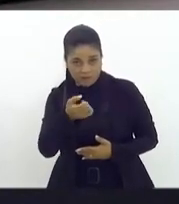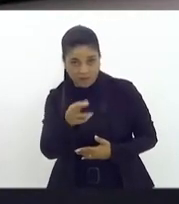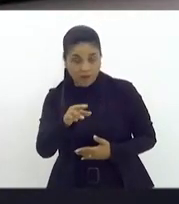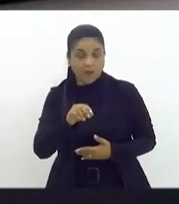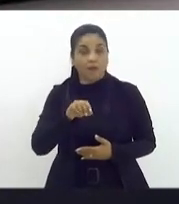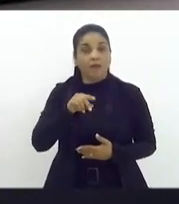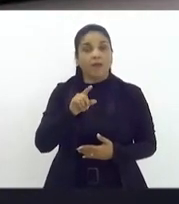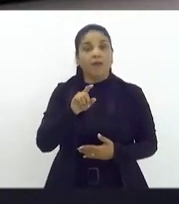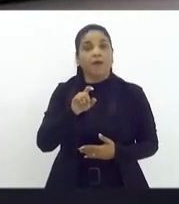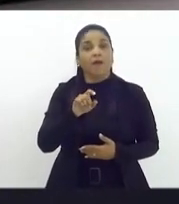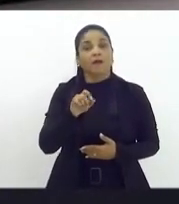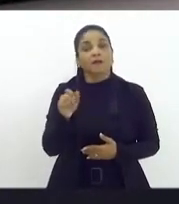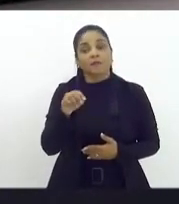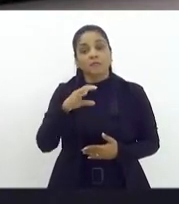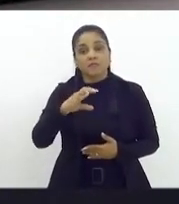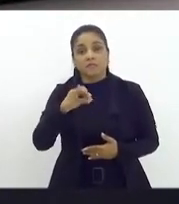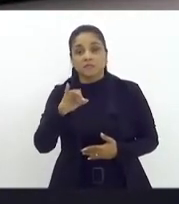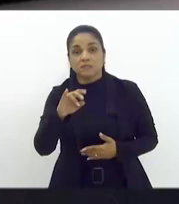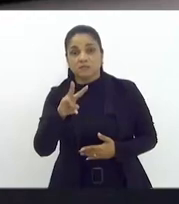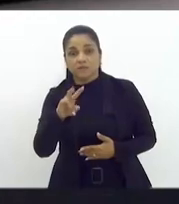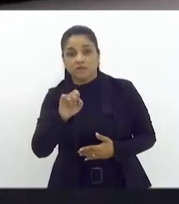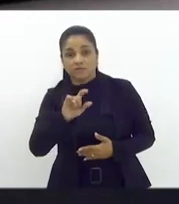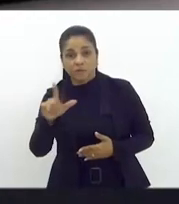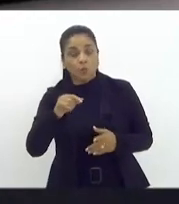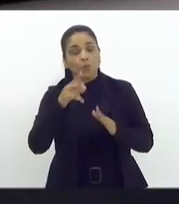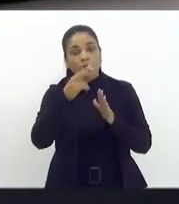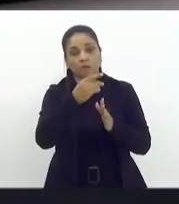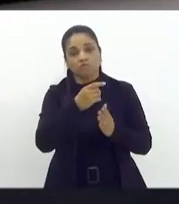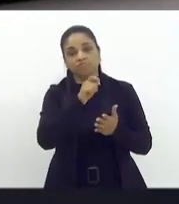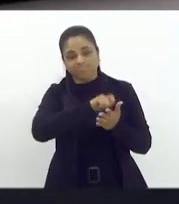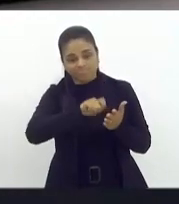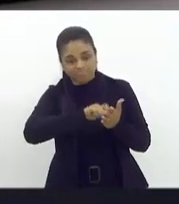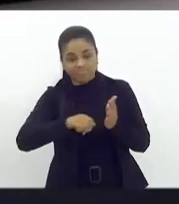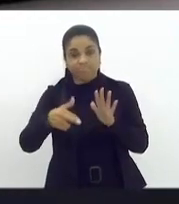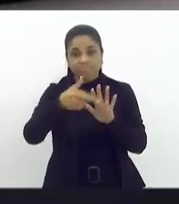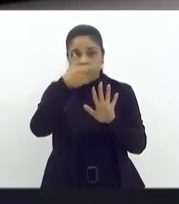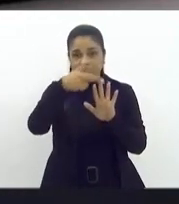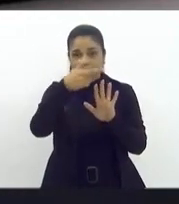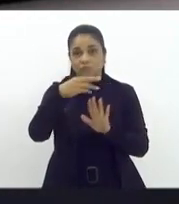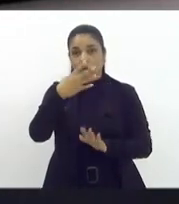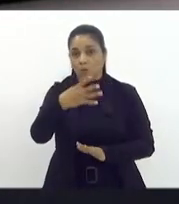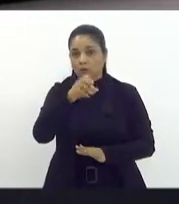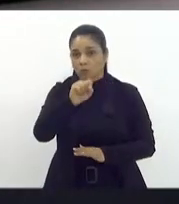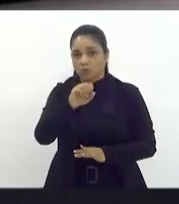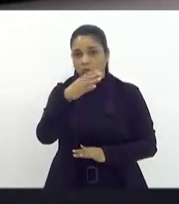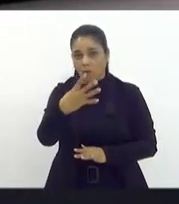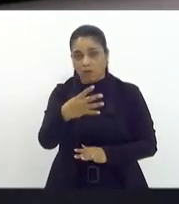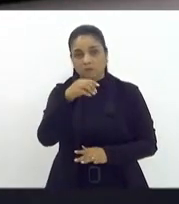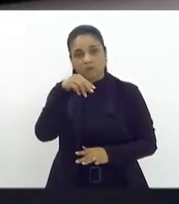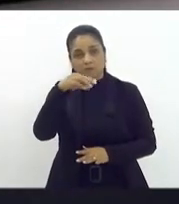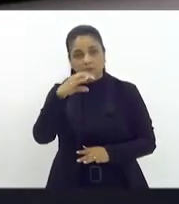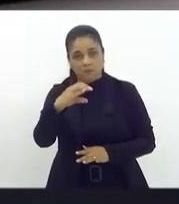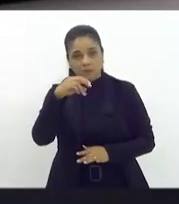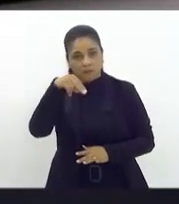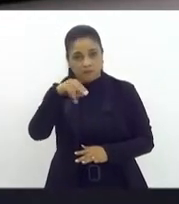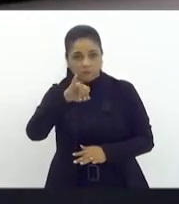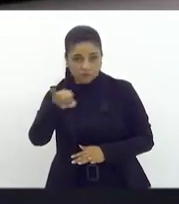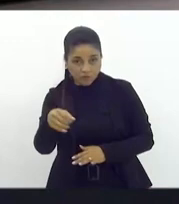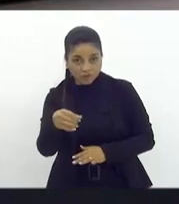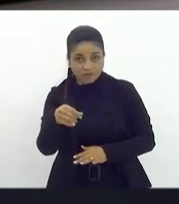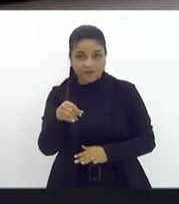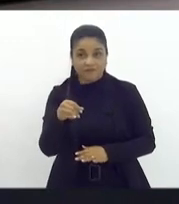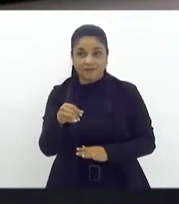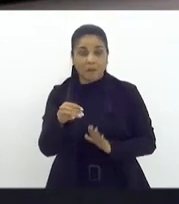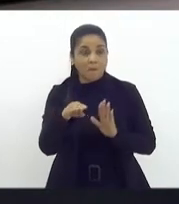conforme prescrito na resolução 484 CNJ então assim isso não e essa isso